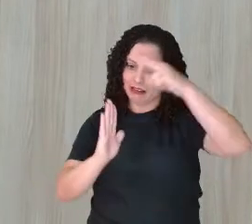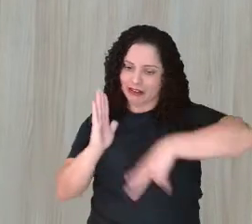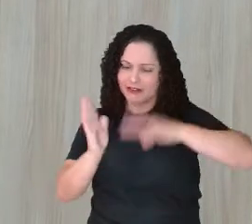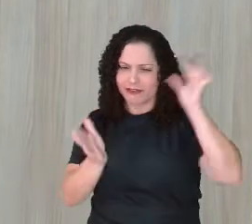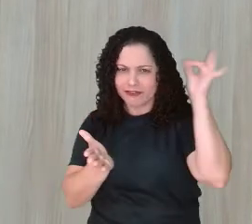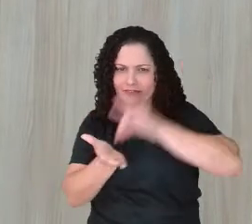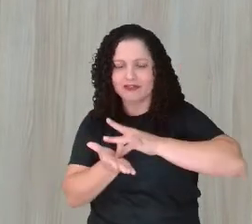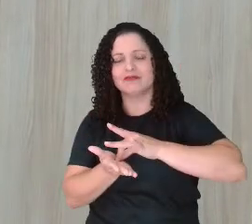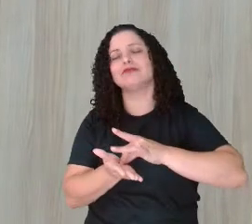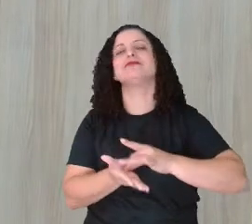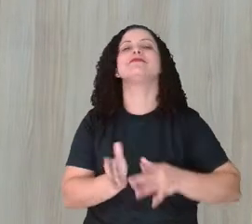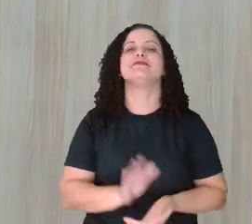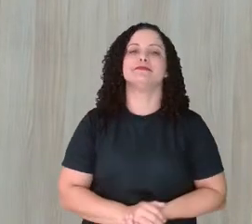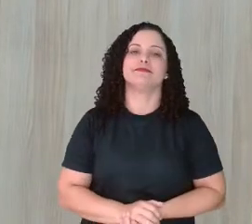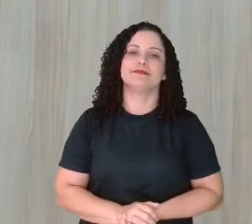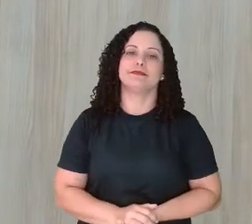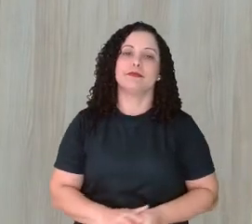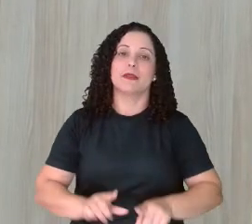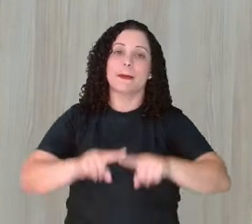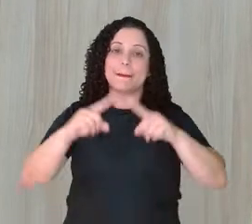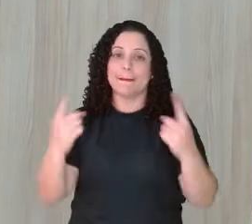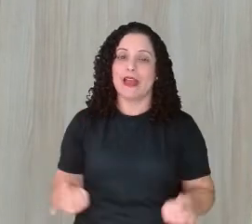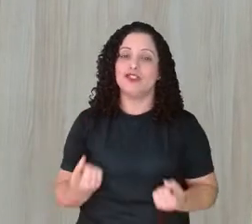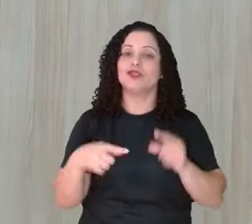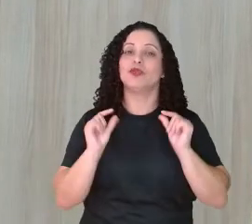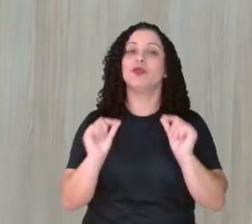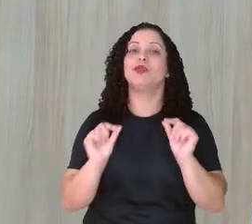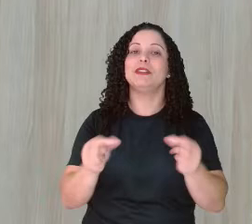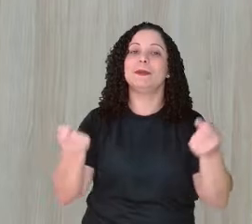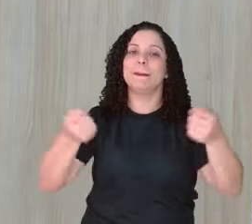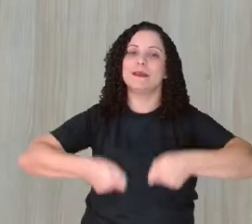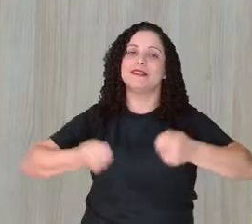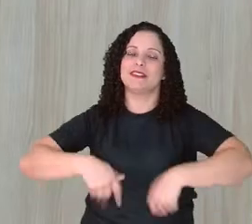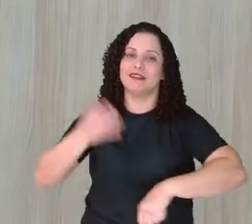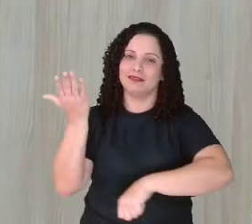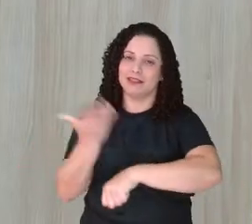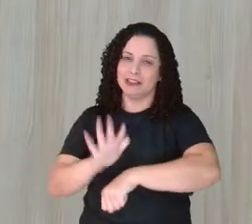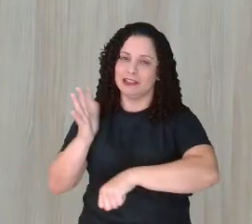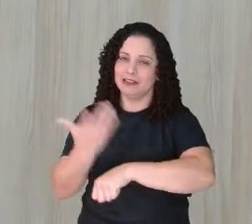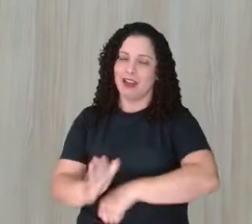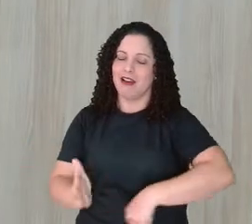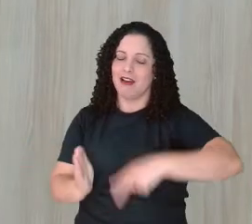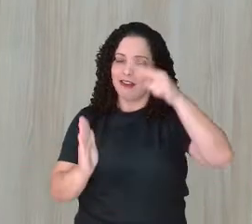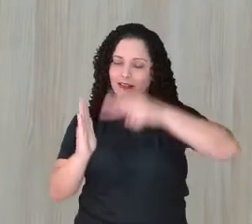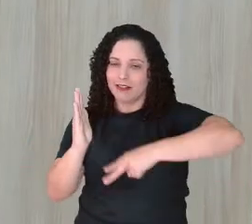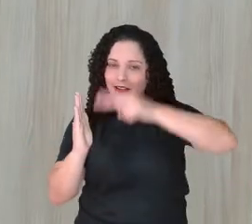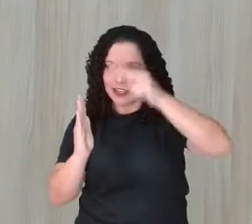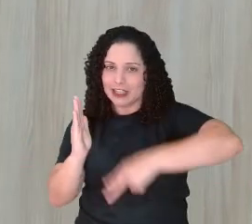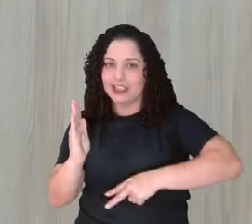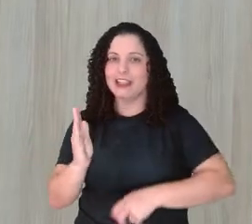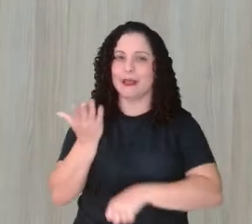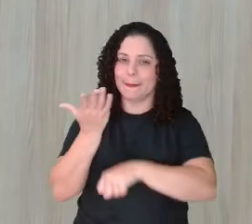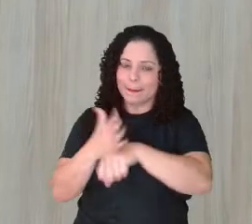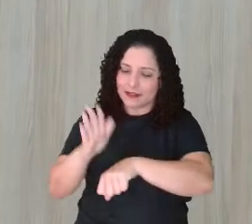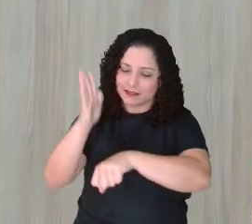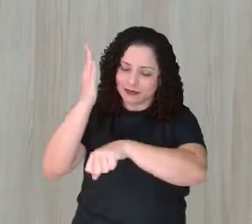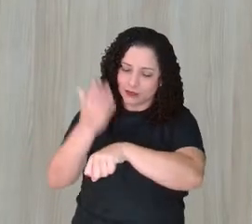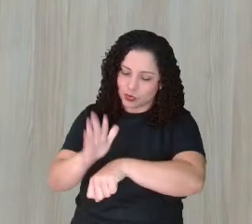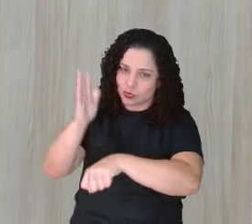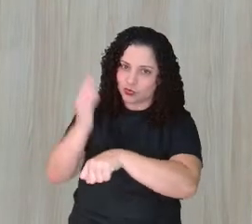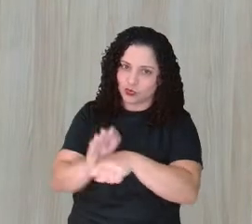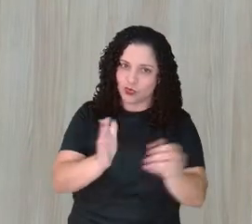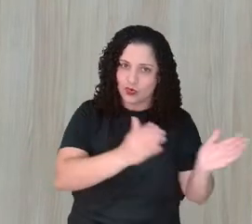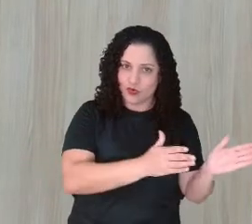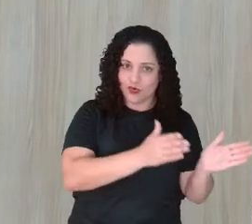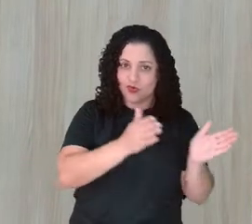para isso acontecer, não tem problema. A gente está aqui para isso, a gente vai treinando, a gente vai lendo. Isso tudo é uma prática.